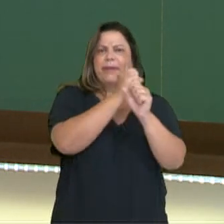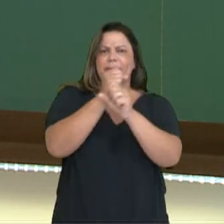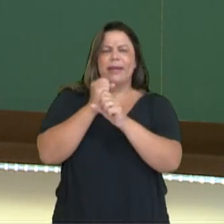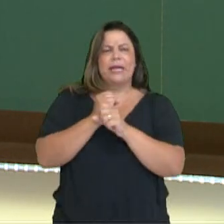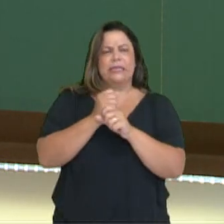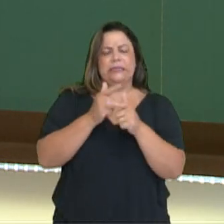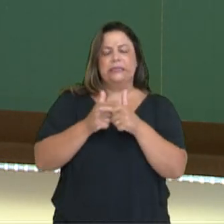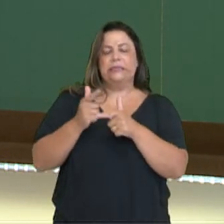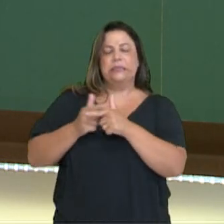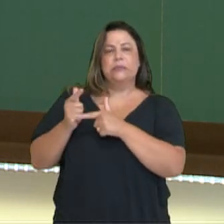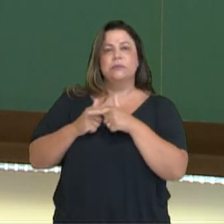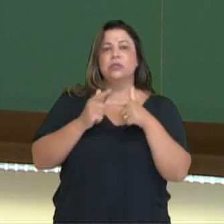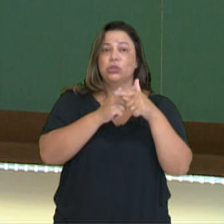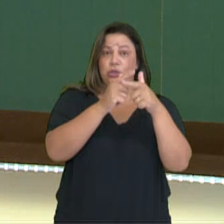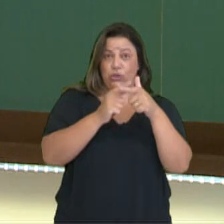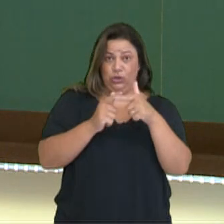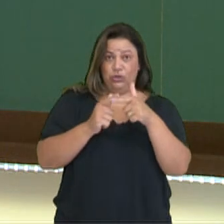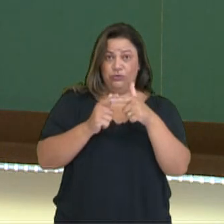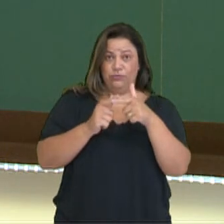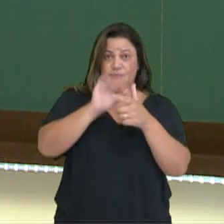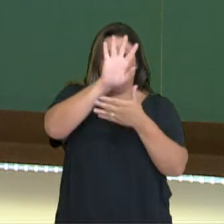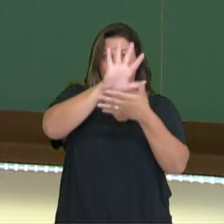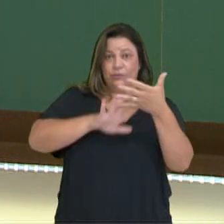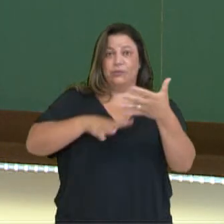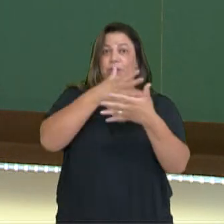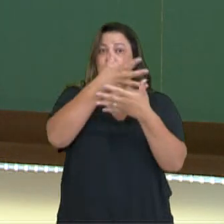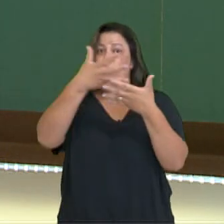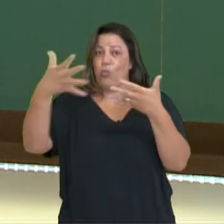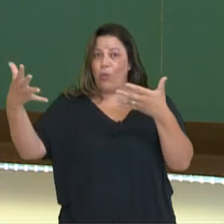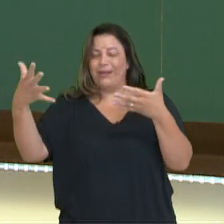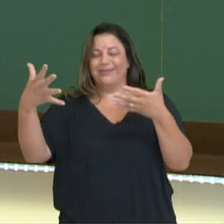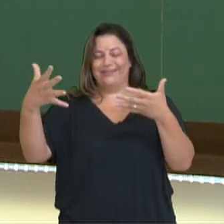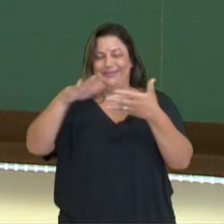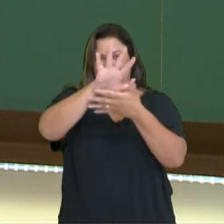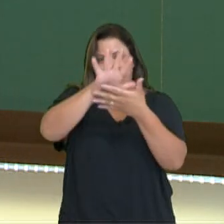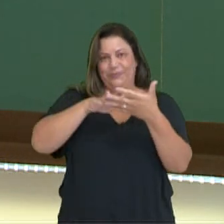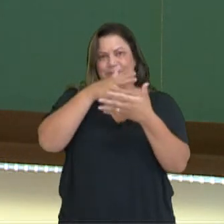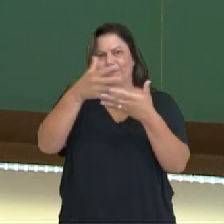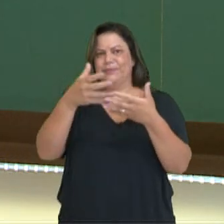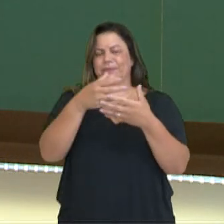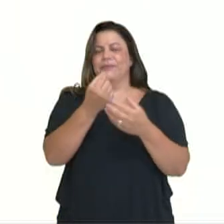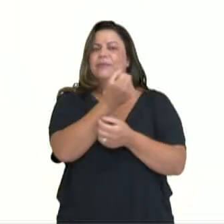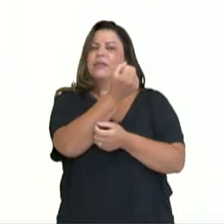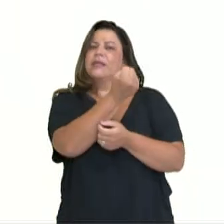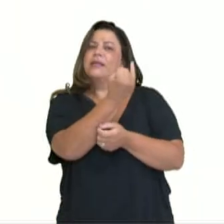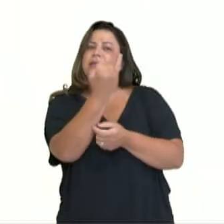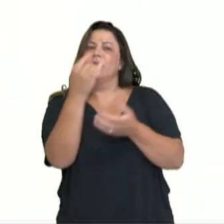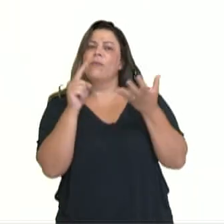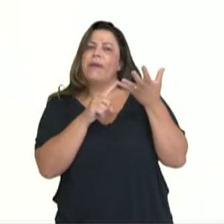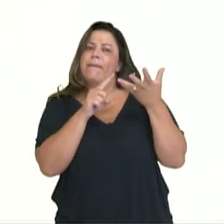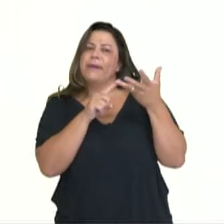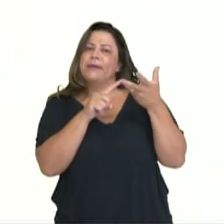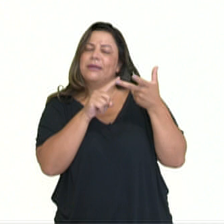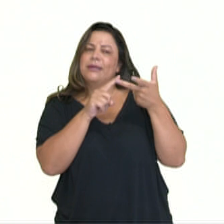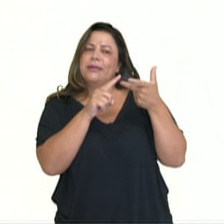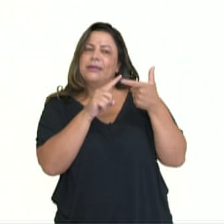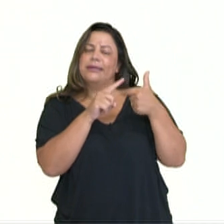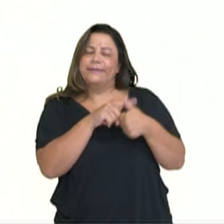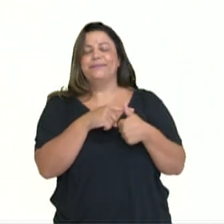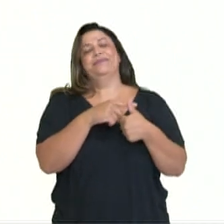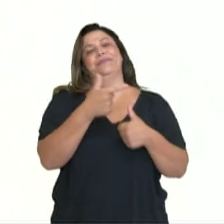dividi em quadradinhos, de 1 por 1, por exemplo, e contei quantos quadradinhos cabe. Então a área vai ser quanto? A área vai ser